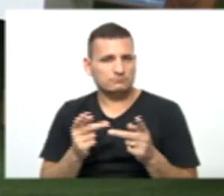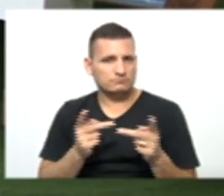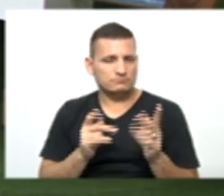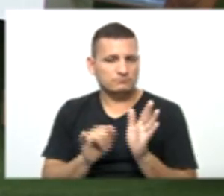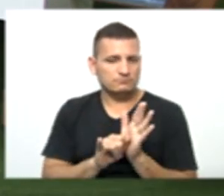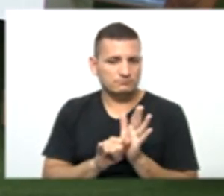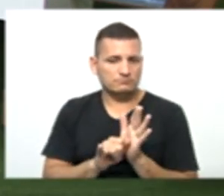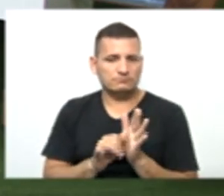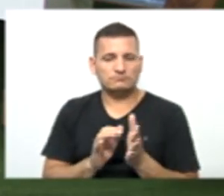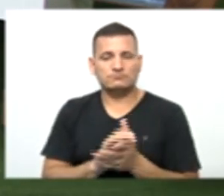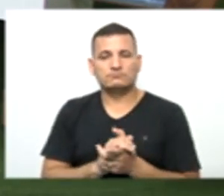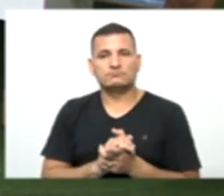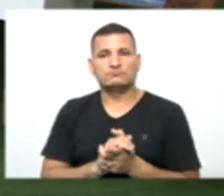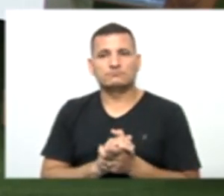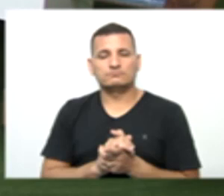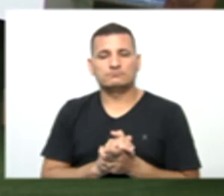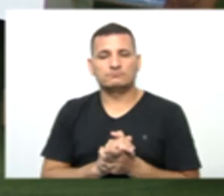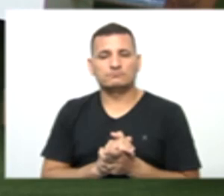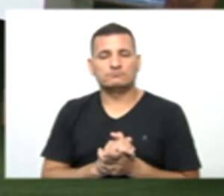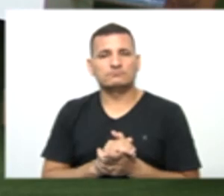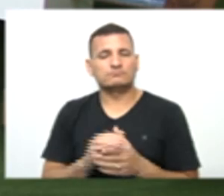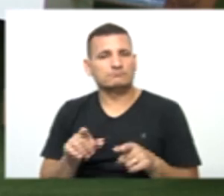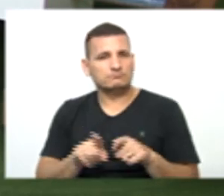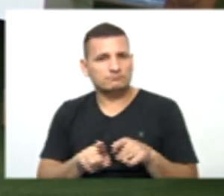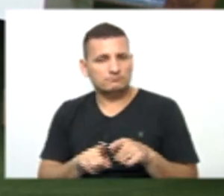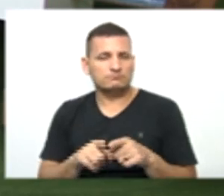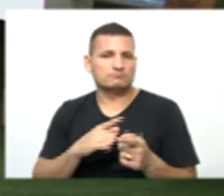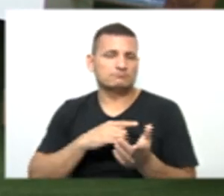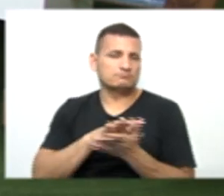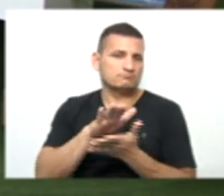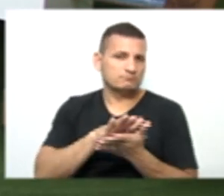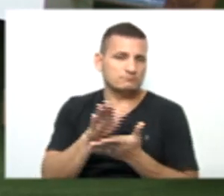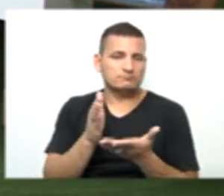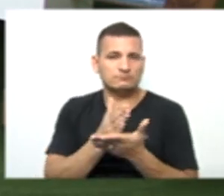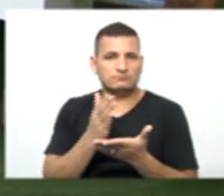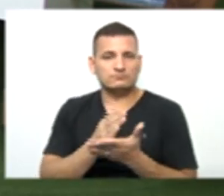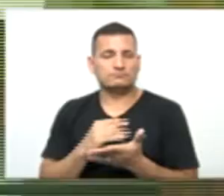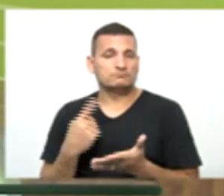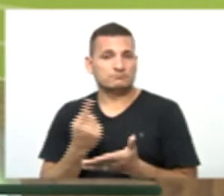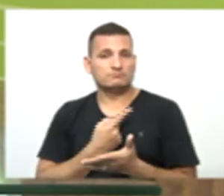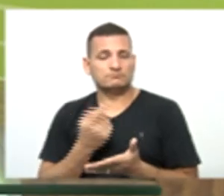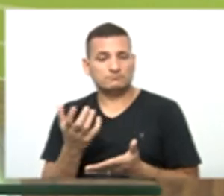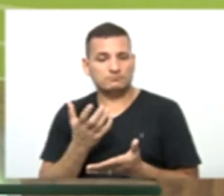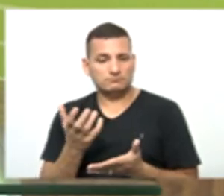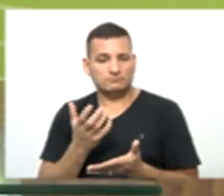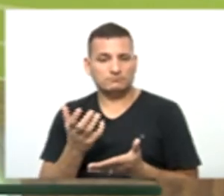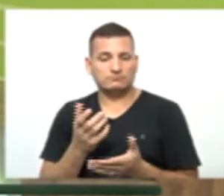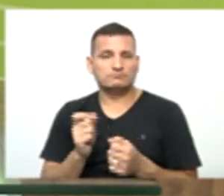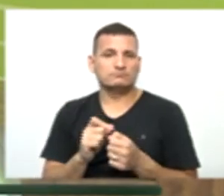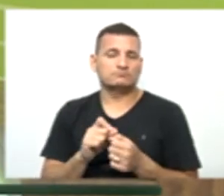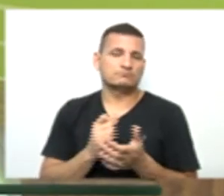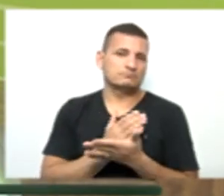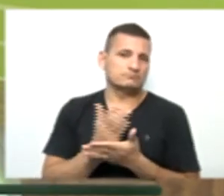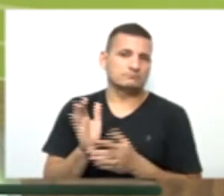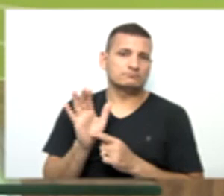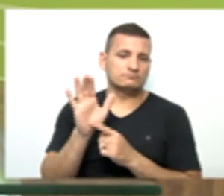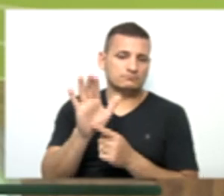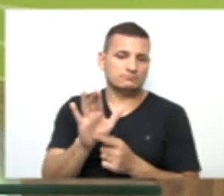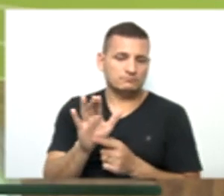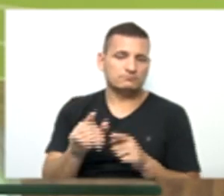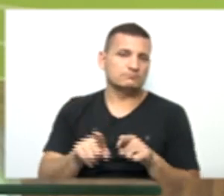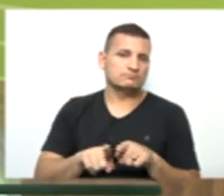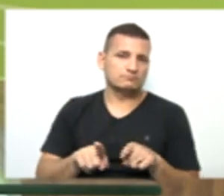nós iremos também ter a publicação do livro e nós pretendemos fazer algumas apresentações neste ato,